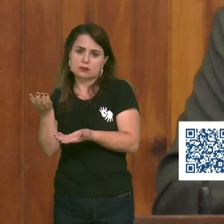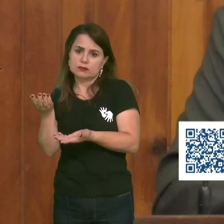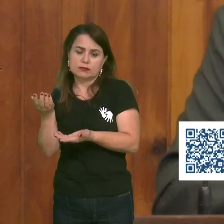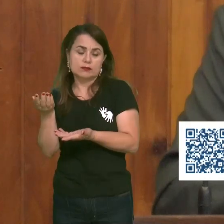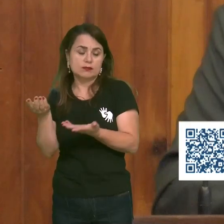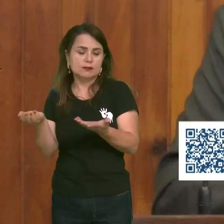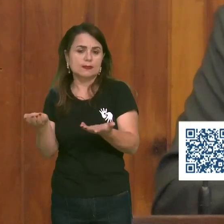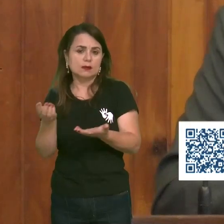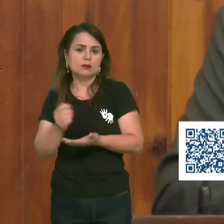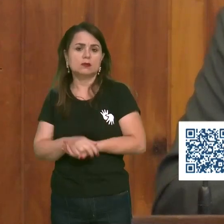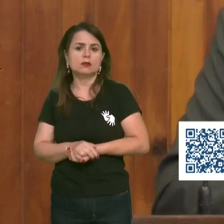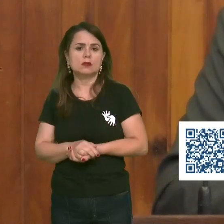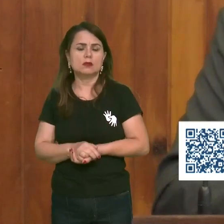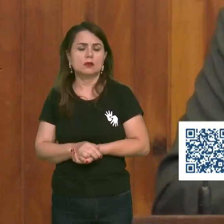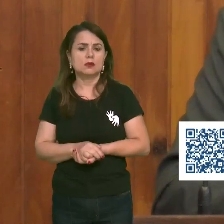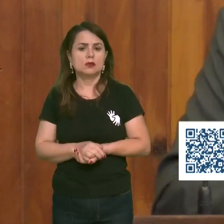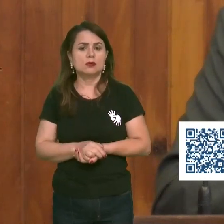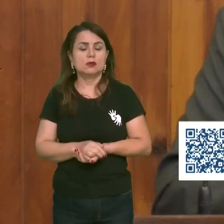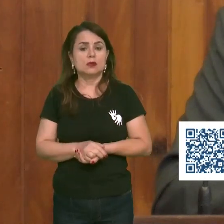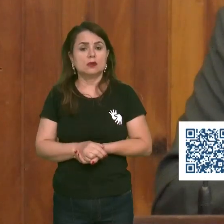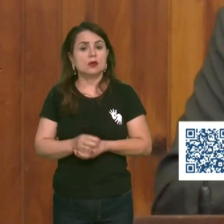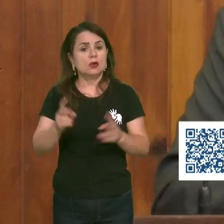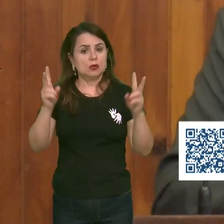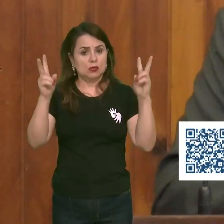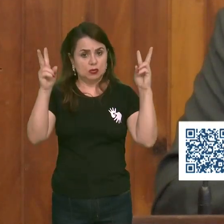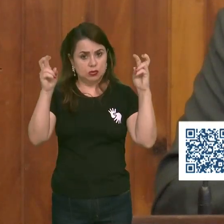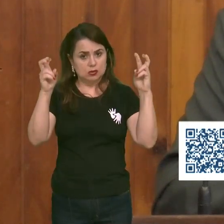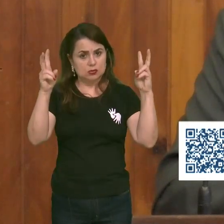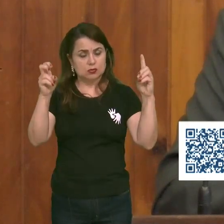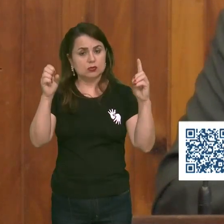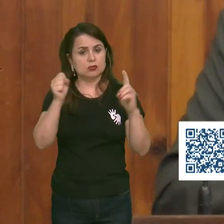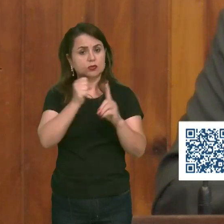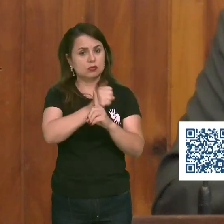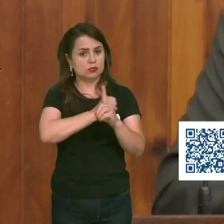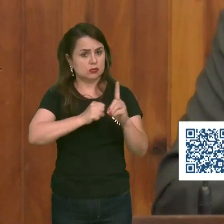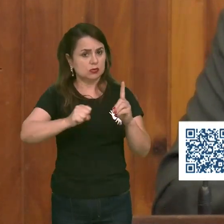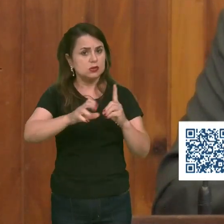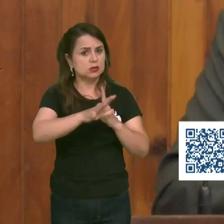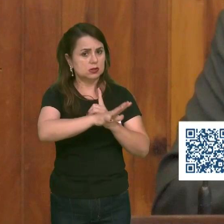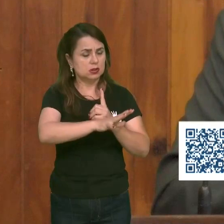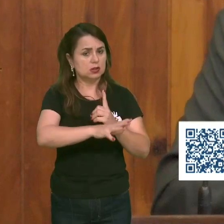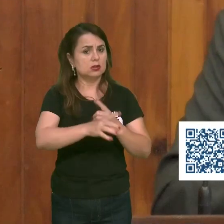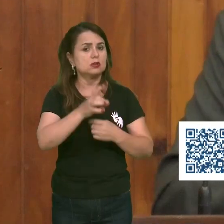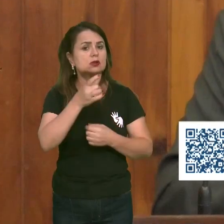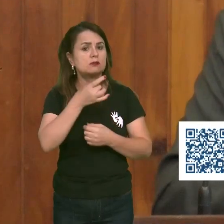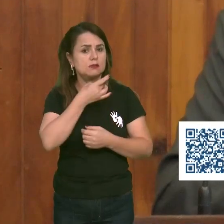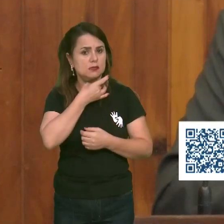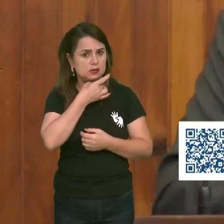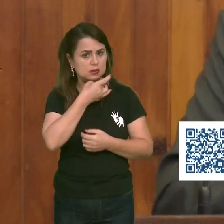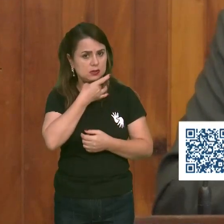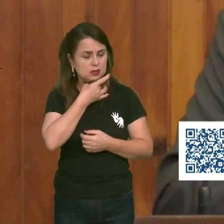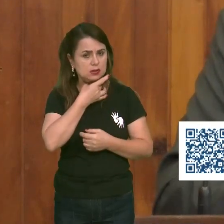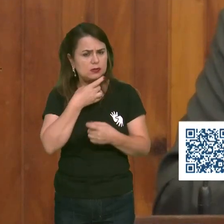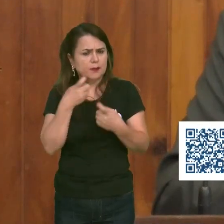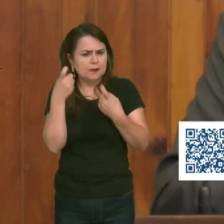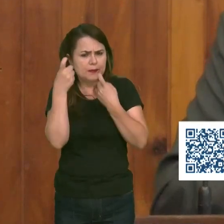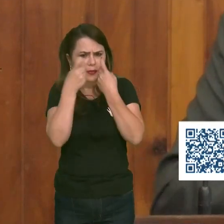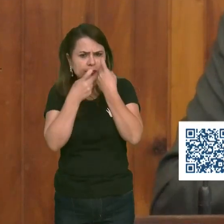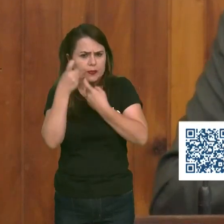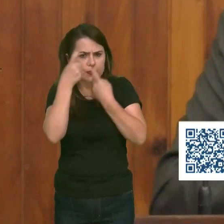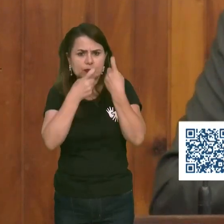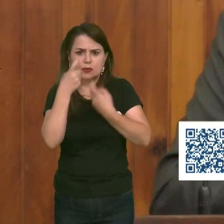faz nada então essa questão do Social da nossa cidade é preocupante vem cada dia se aumentando